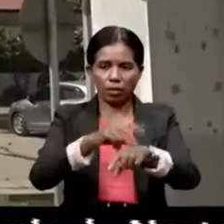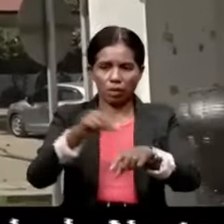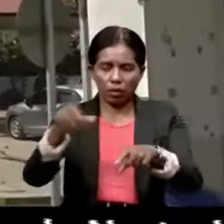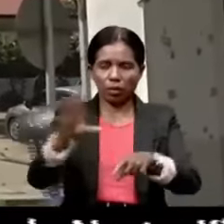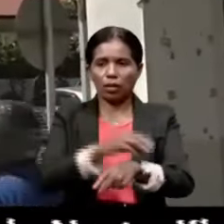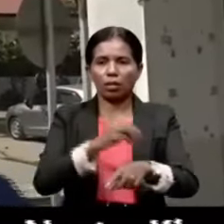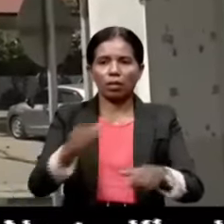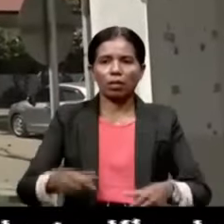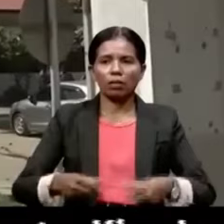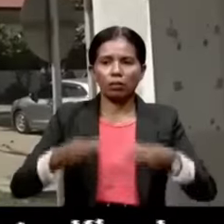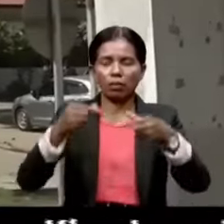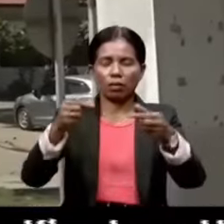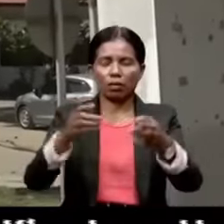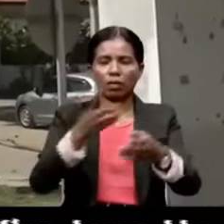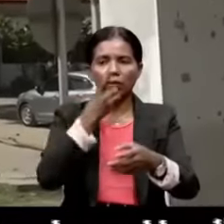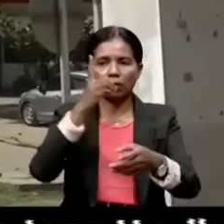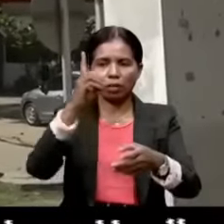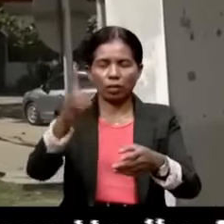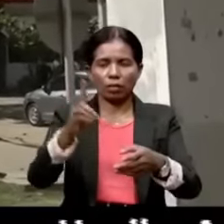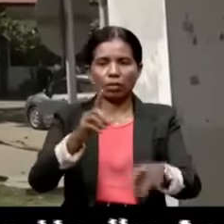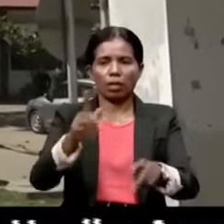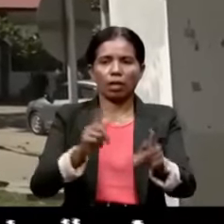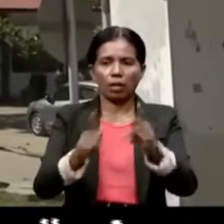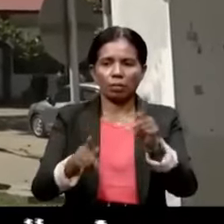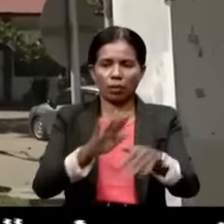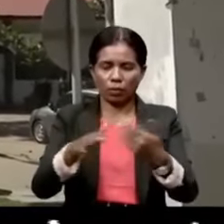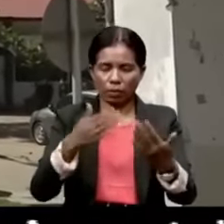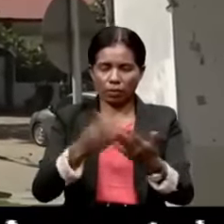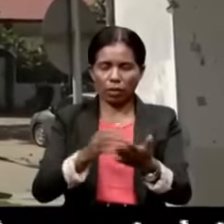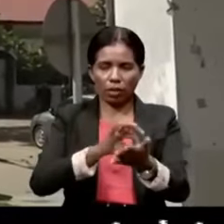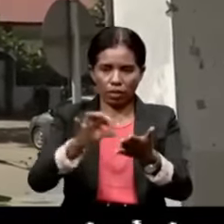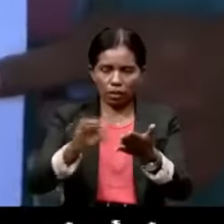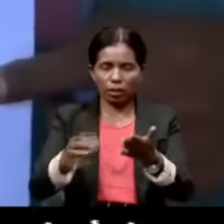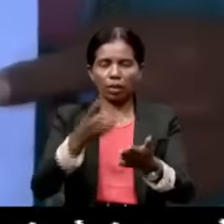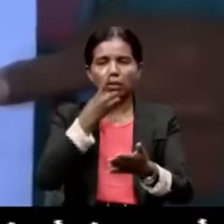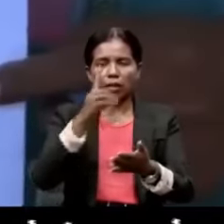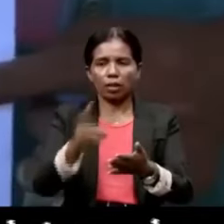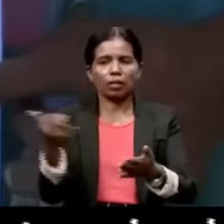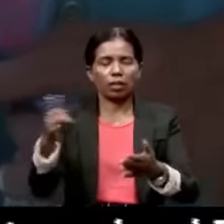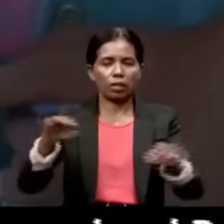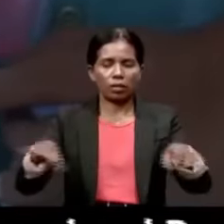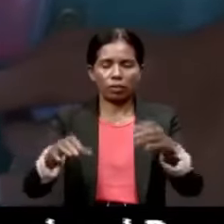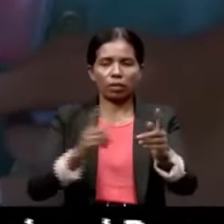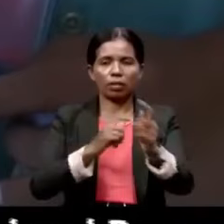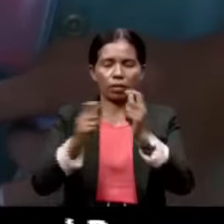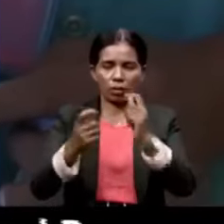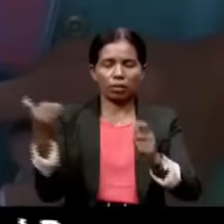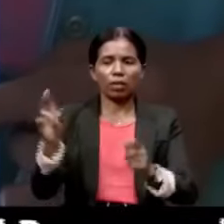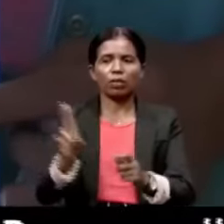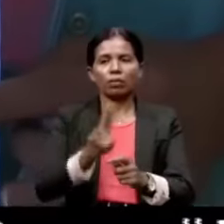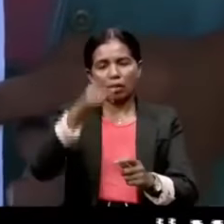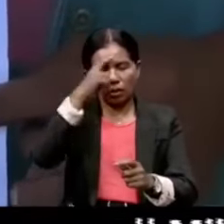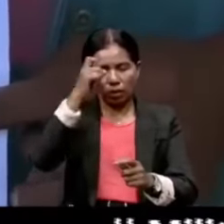Terrestre fornecebo declaração onde obriga taxista Cira a atuacina no declara se ela opera tanto transporte na Cira usa